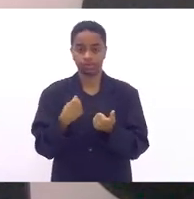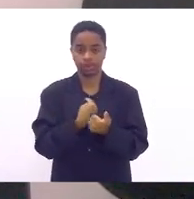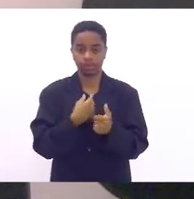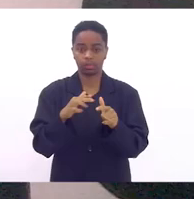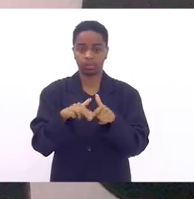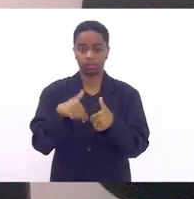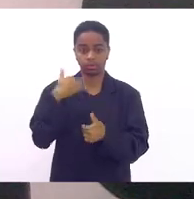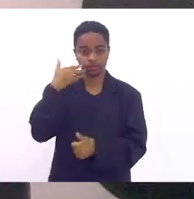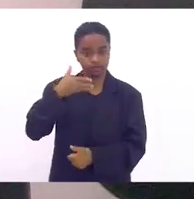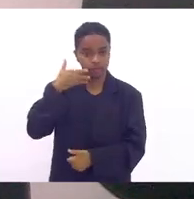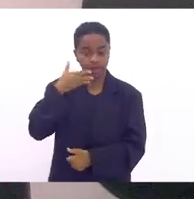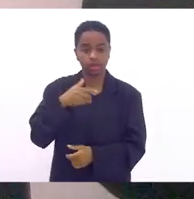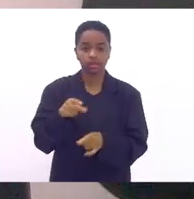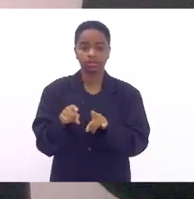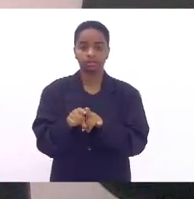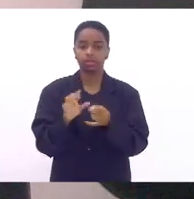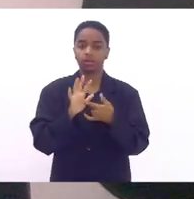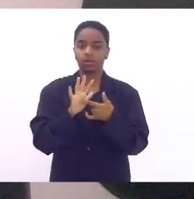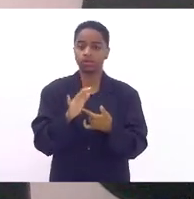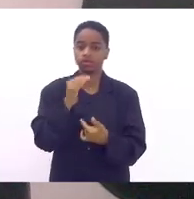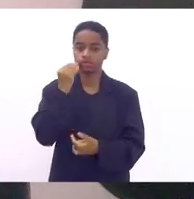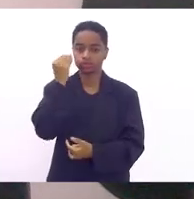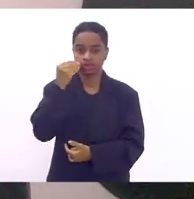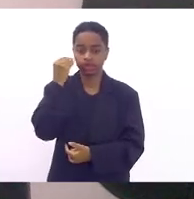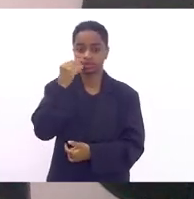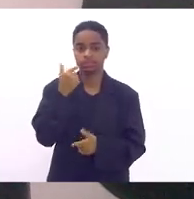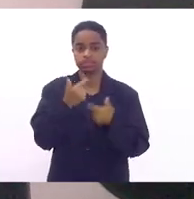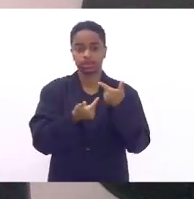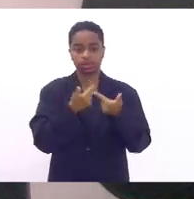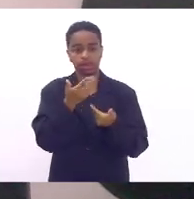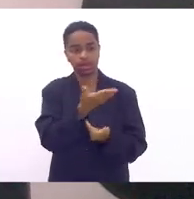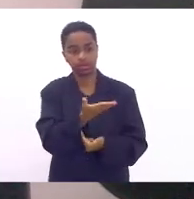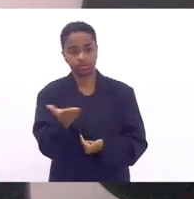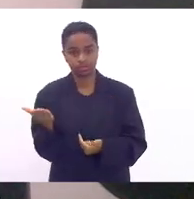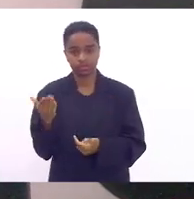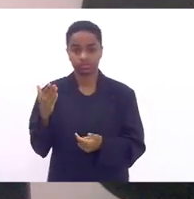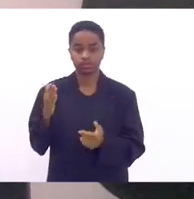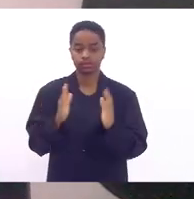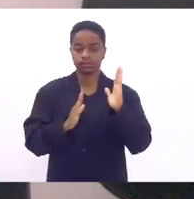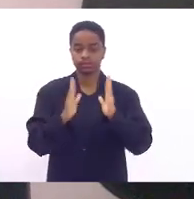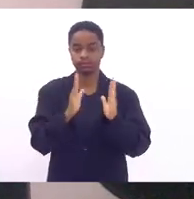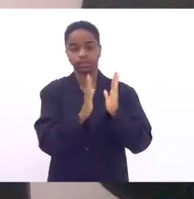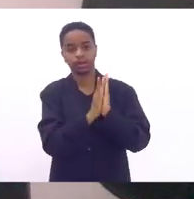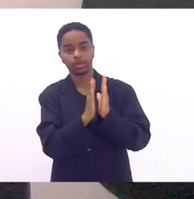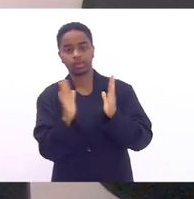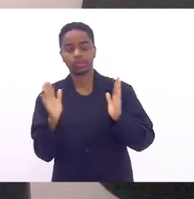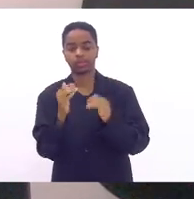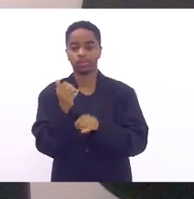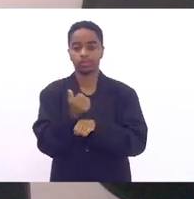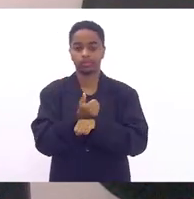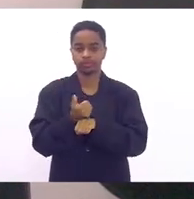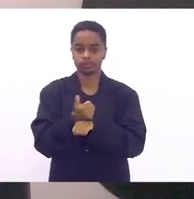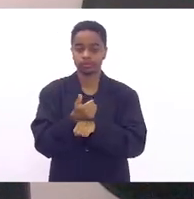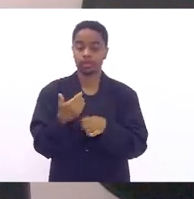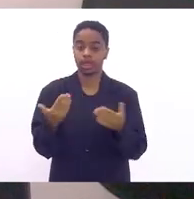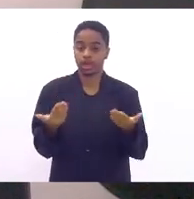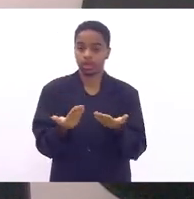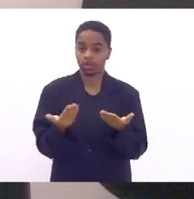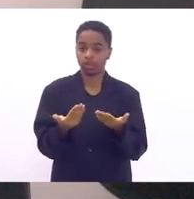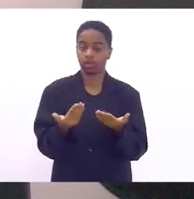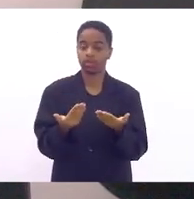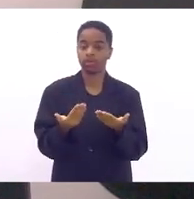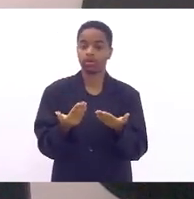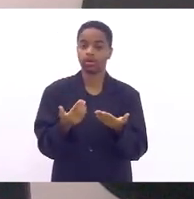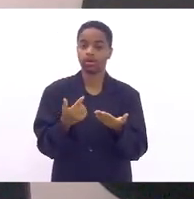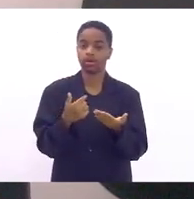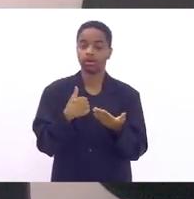né que traduz a experiência de trabalho de cada um ao longo nãoé dessa jornada profissional eu vou agora abrir